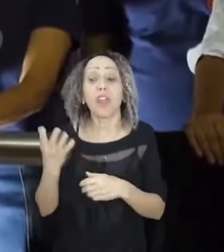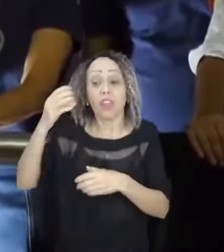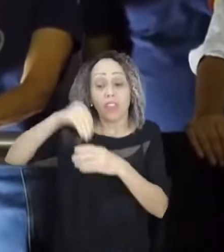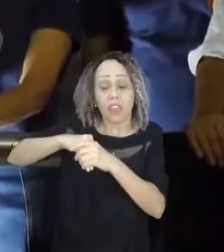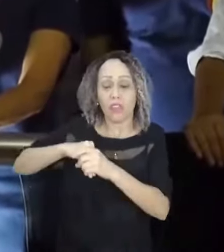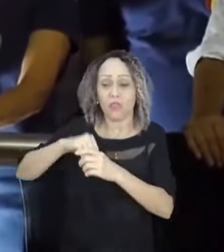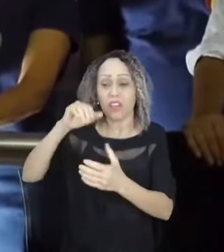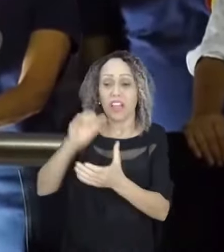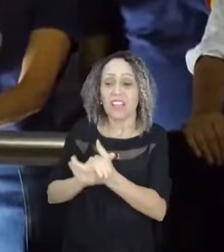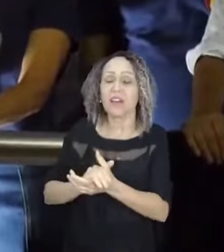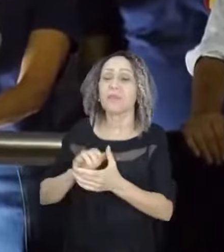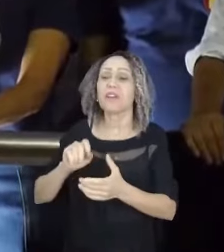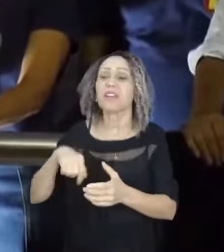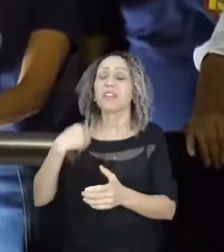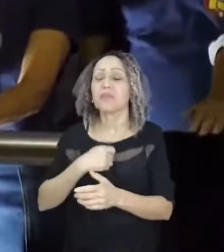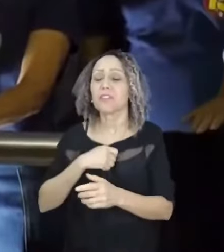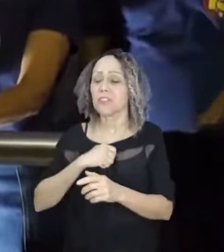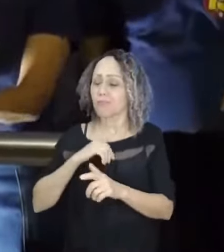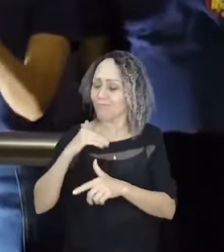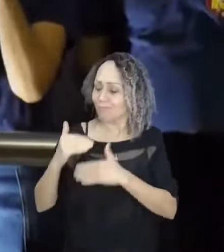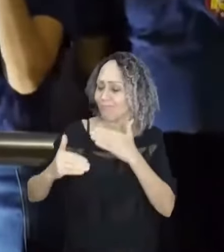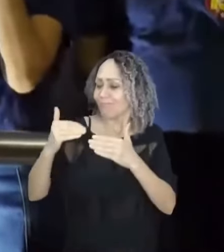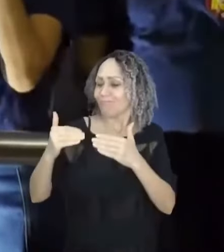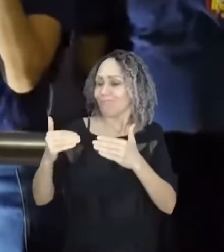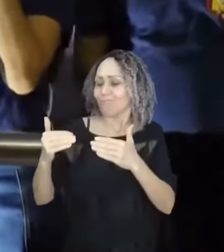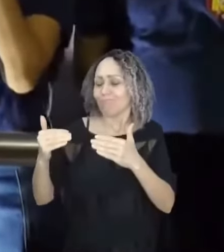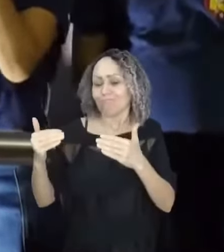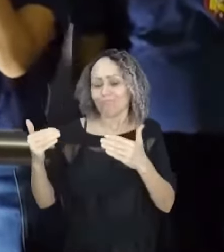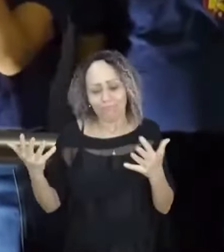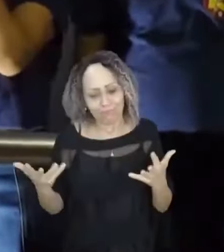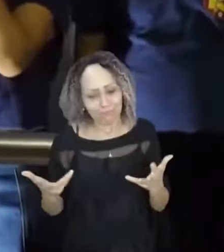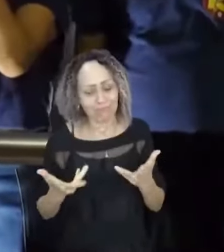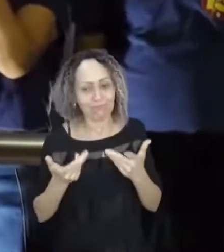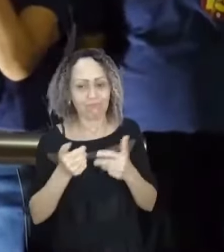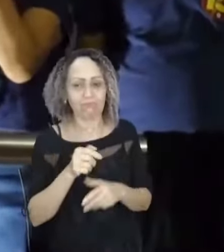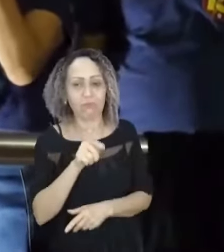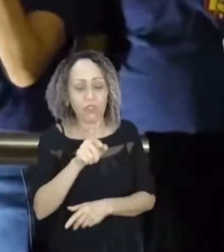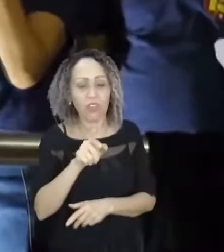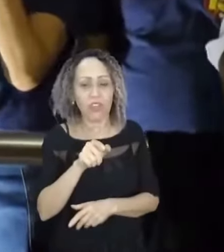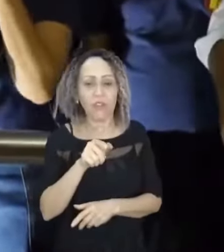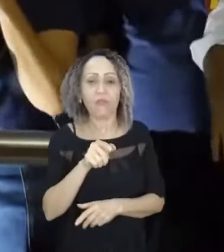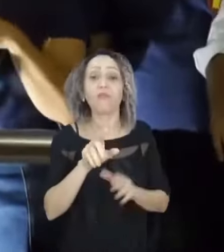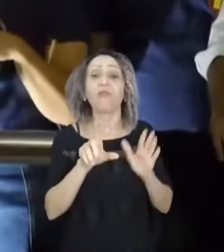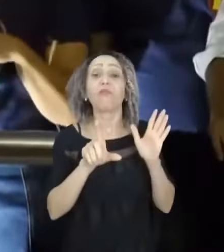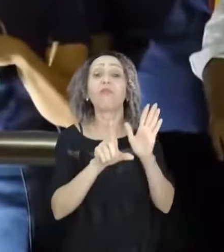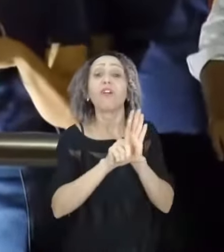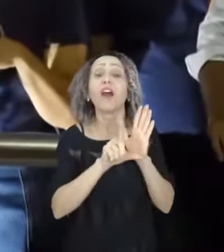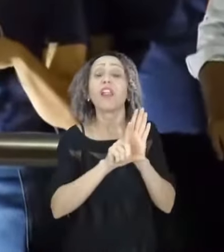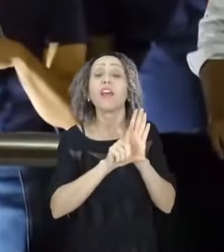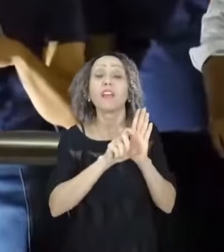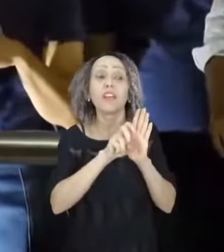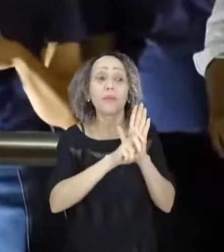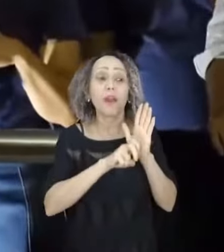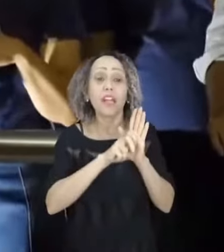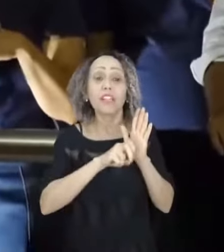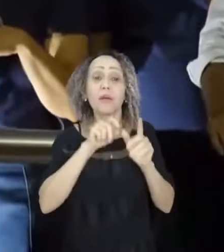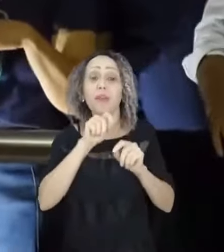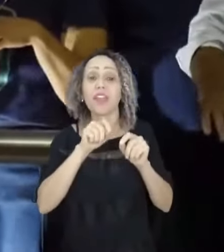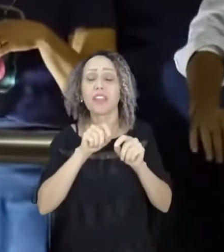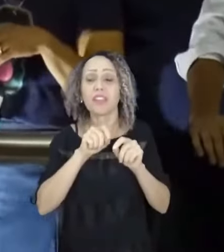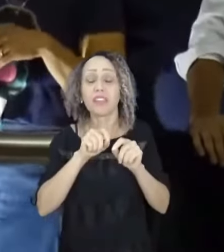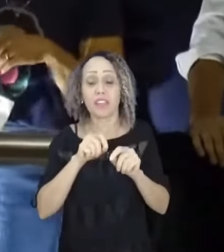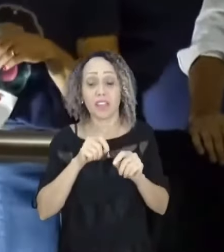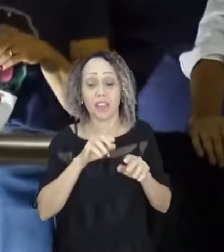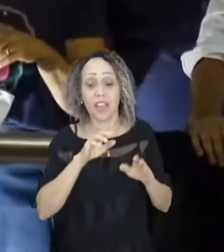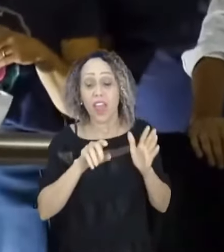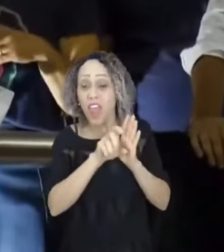sadia, uma coisa harmônica. Você falou da Lei Maria da Penha. A Lei da Maria da Penha foi feita quando eu era